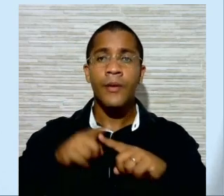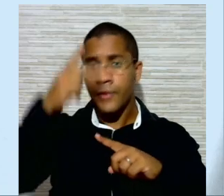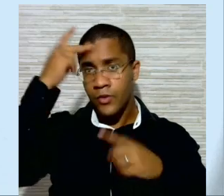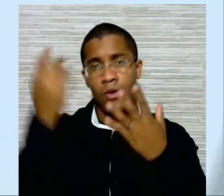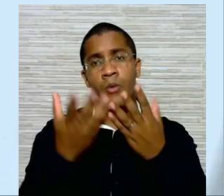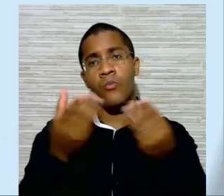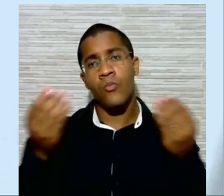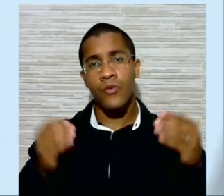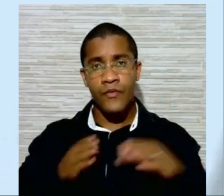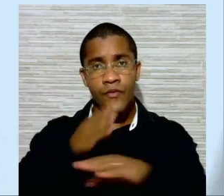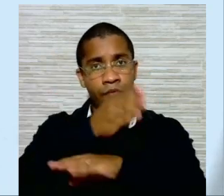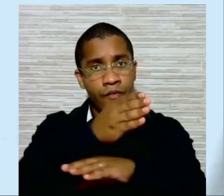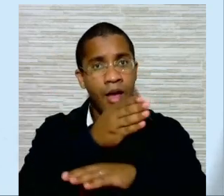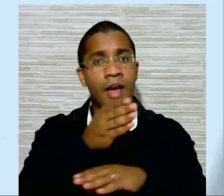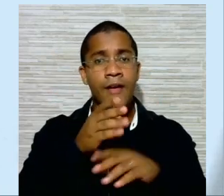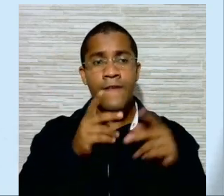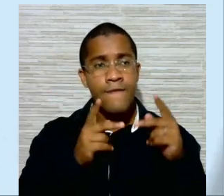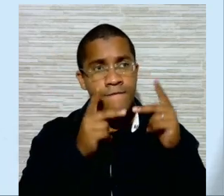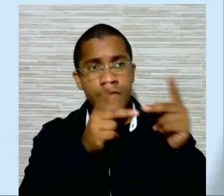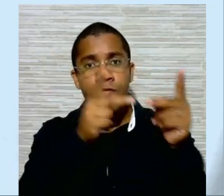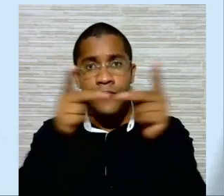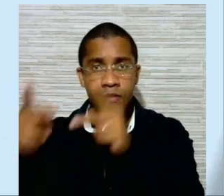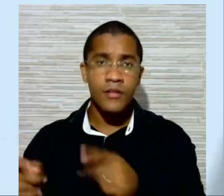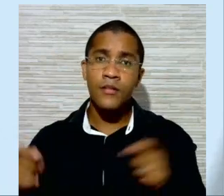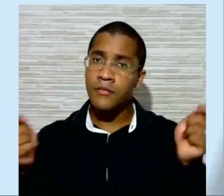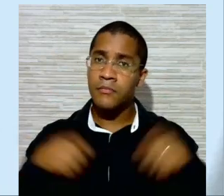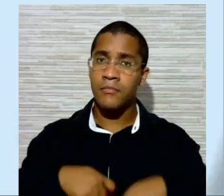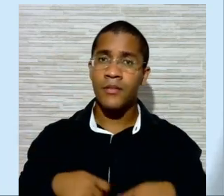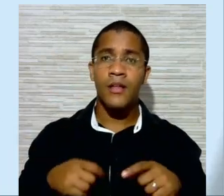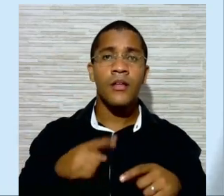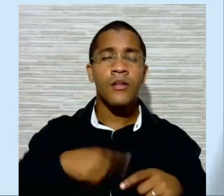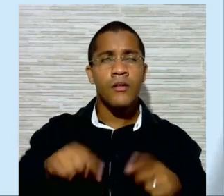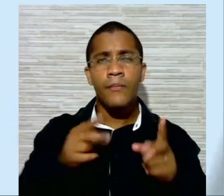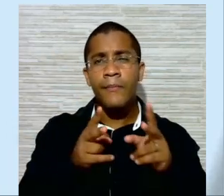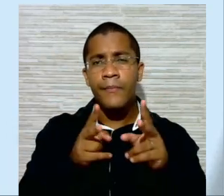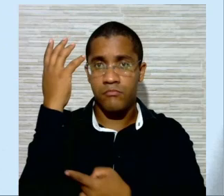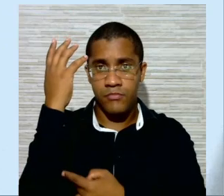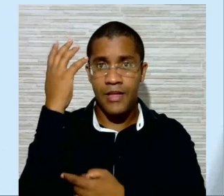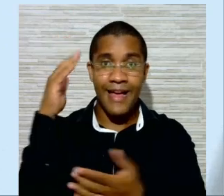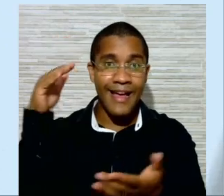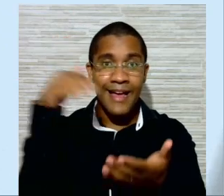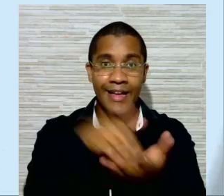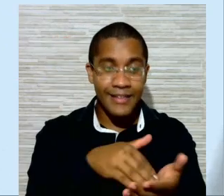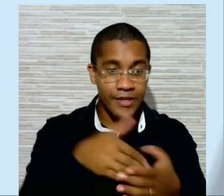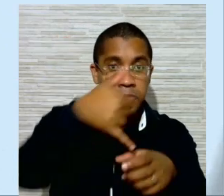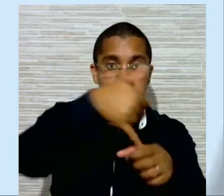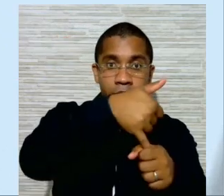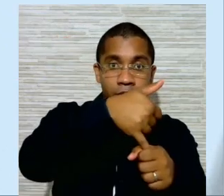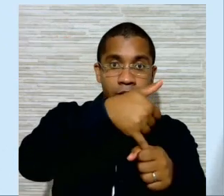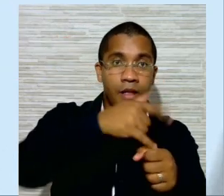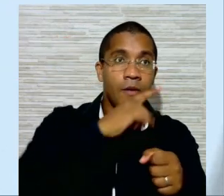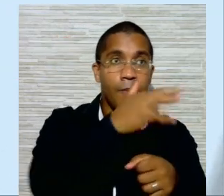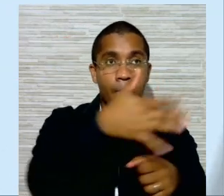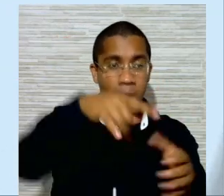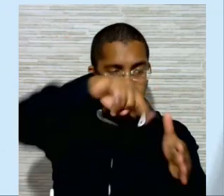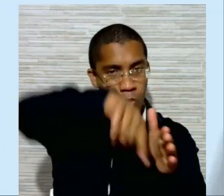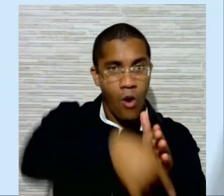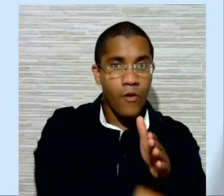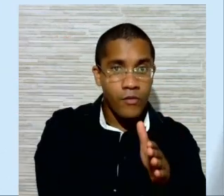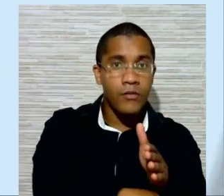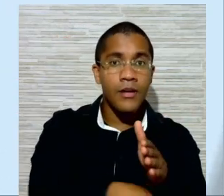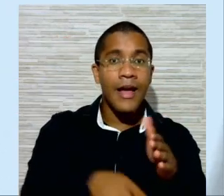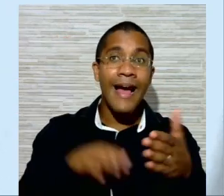muitas pessoas participam do serviço turismo, tá, gente? Então, a gente observa que todos esses